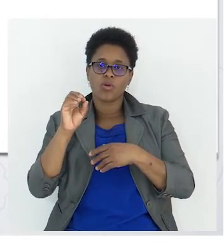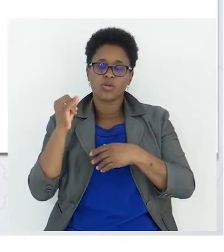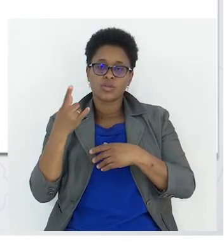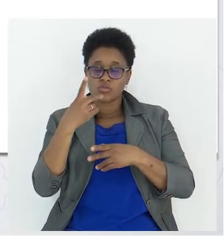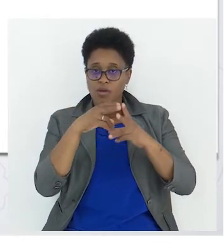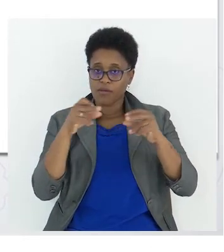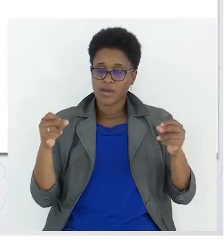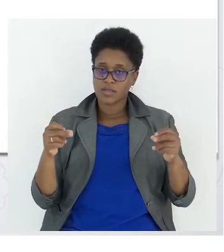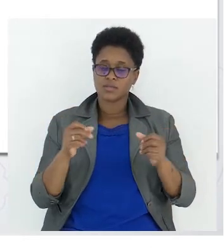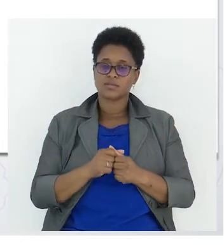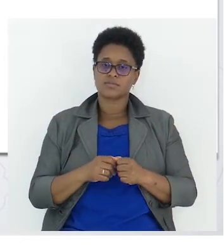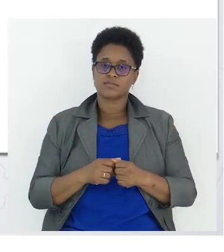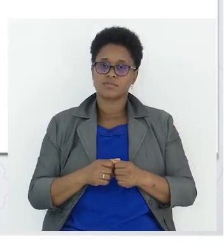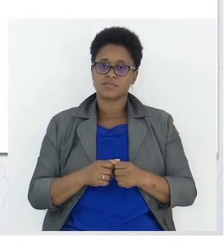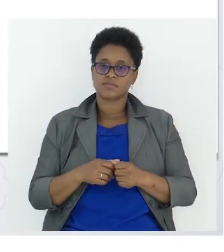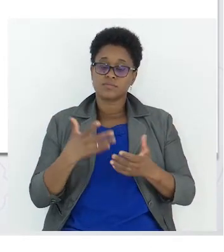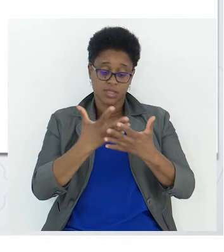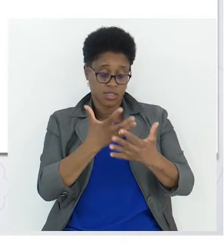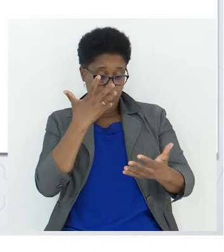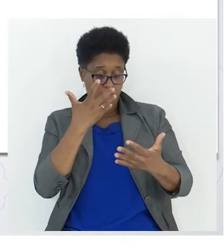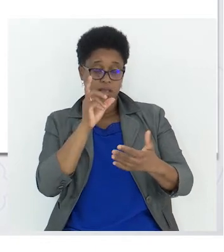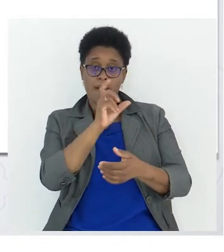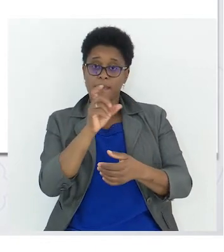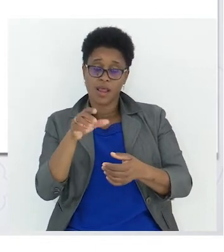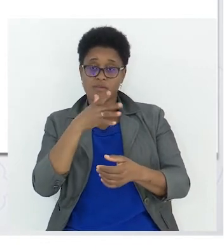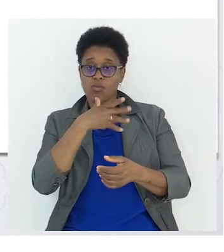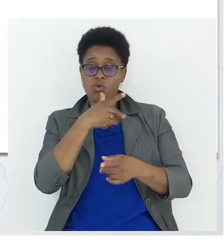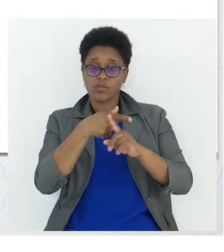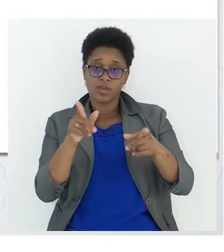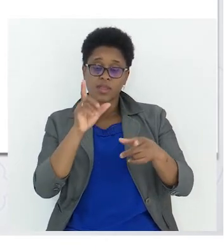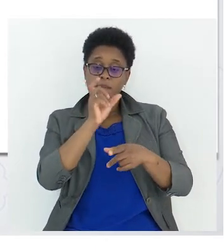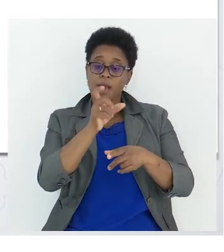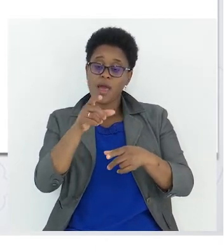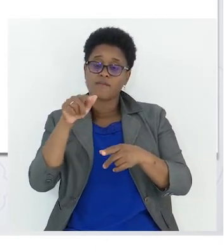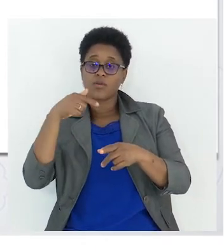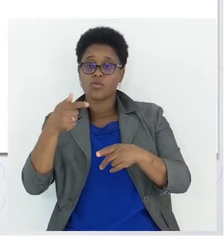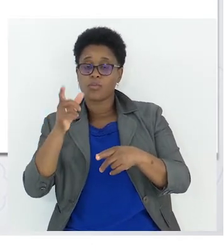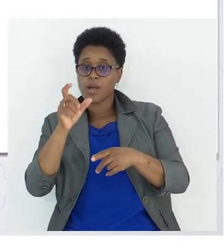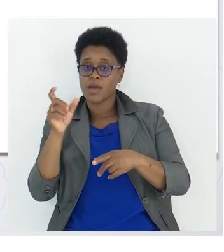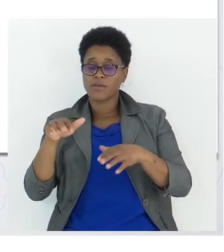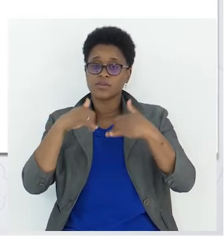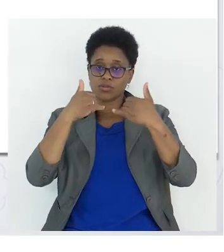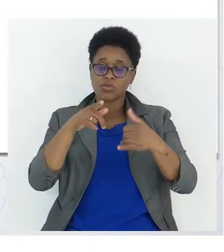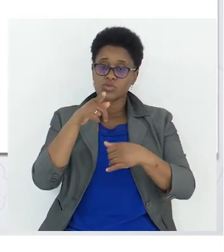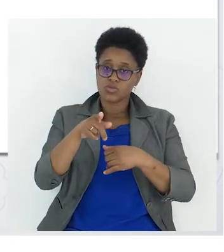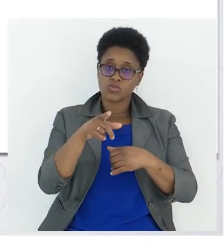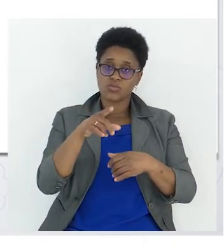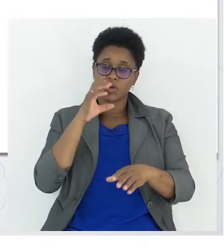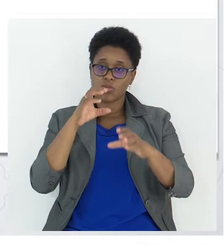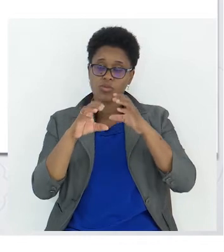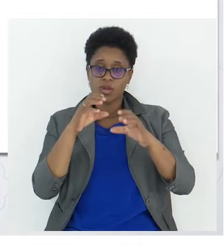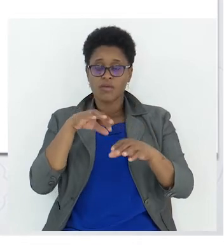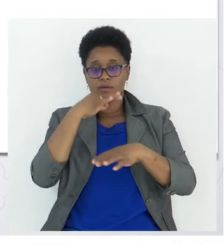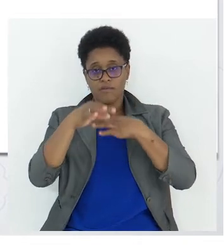Destacas, com cores diferentes, palavras por palavras. Depois vais comunicar, ok?